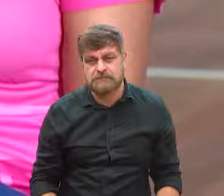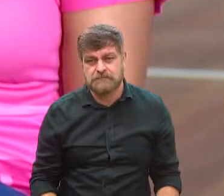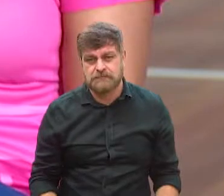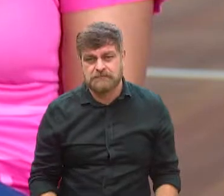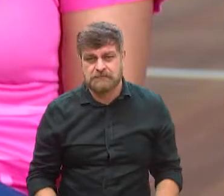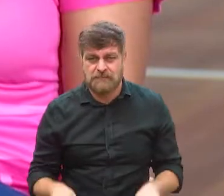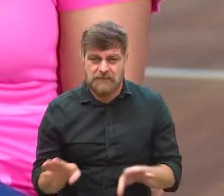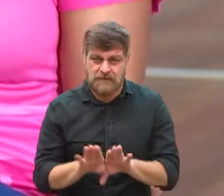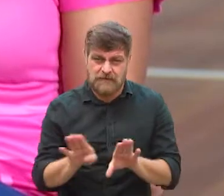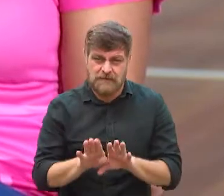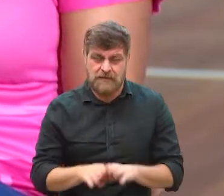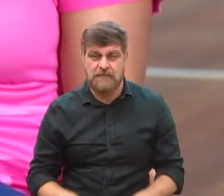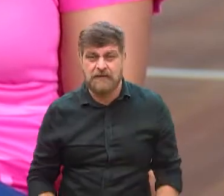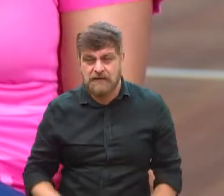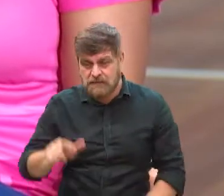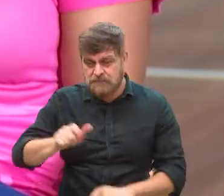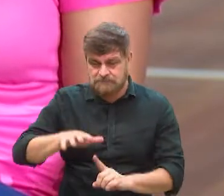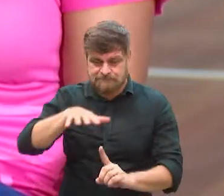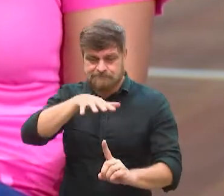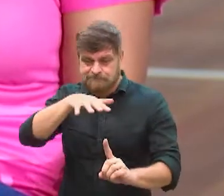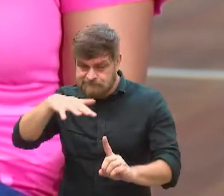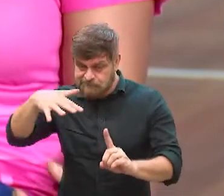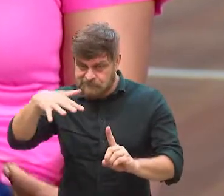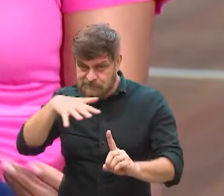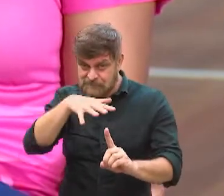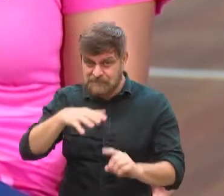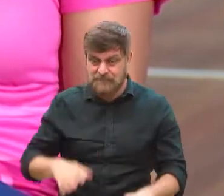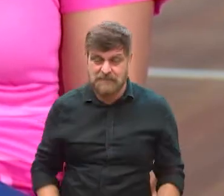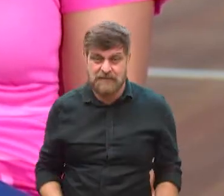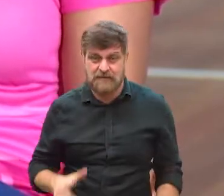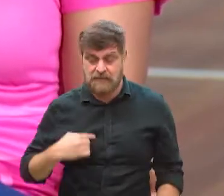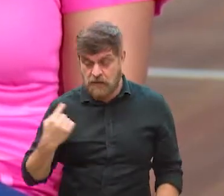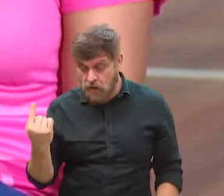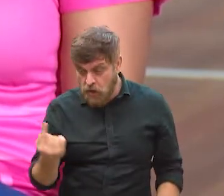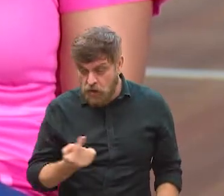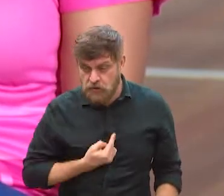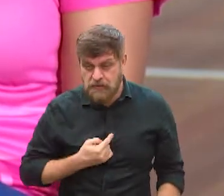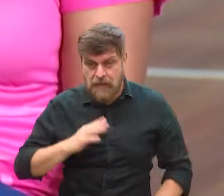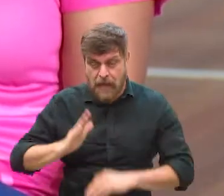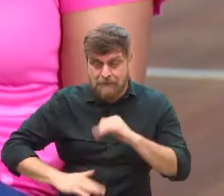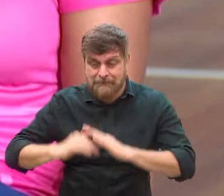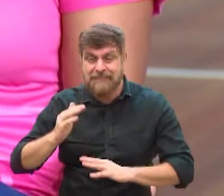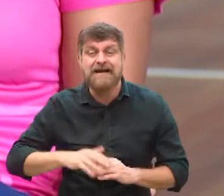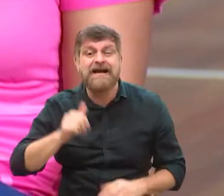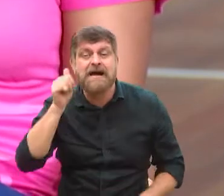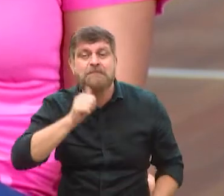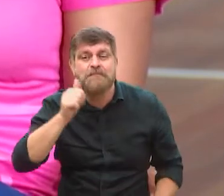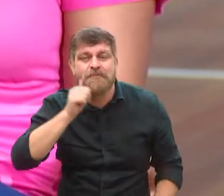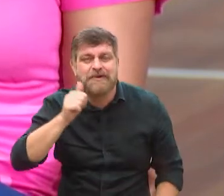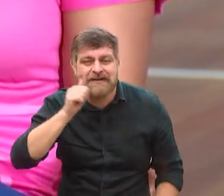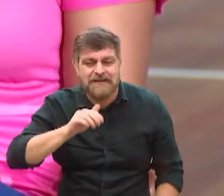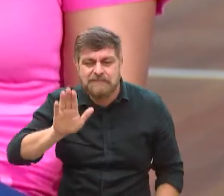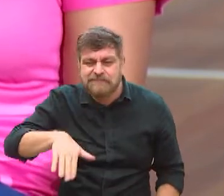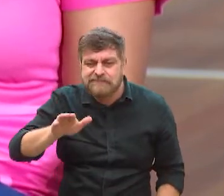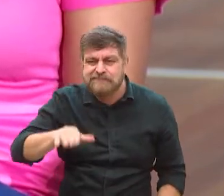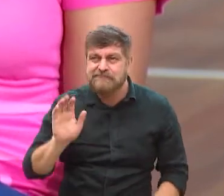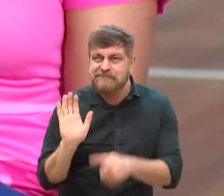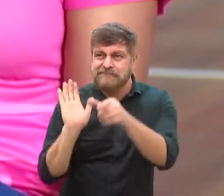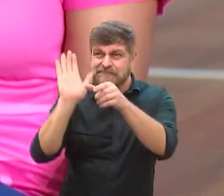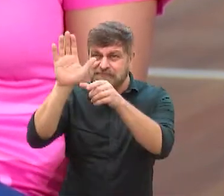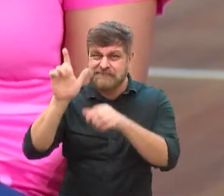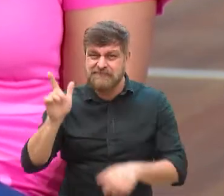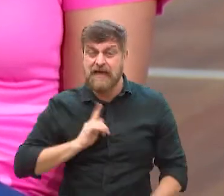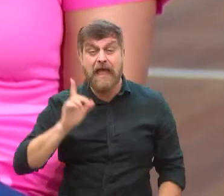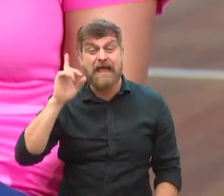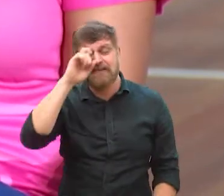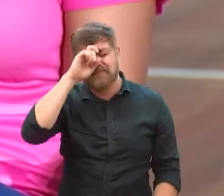e a visibilidade, né, como não é muita da nossa modalidade, o feminino em si, né, eu digo,